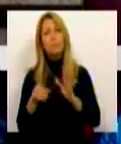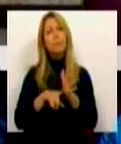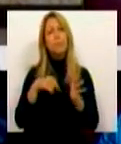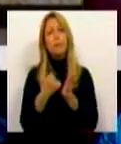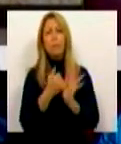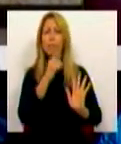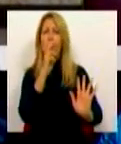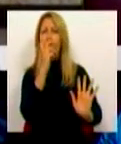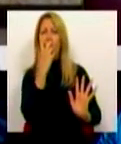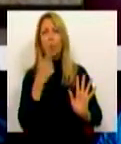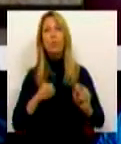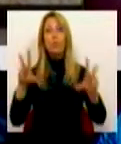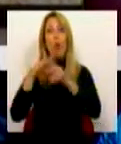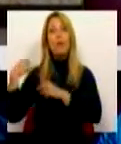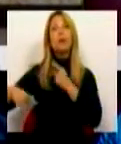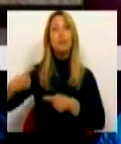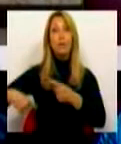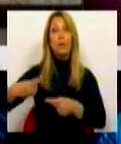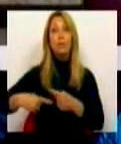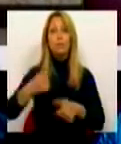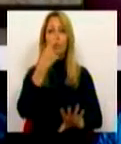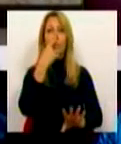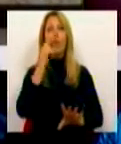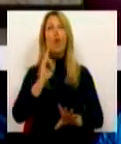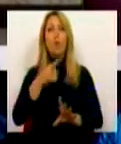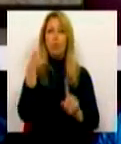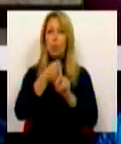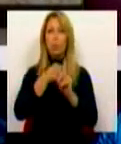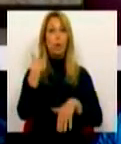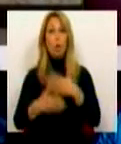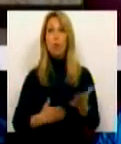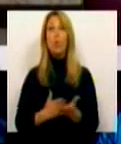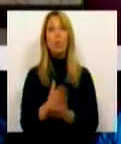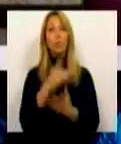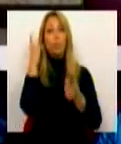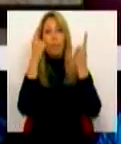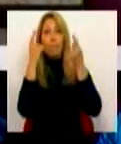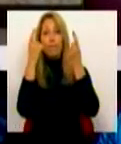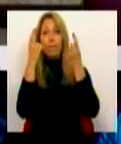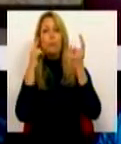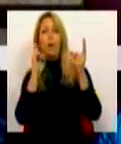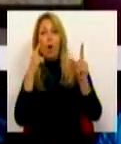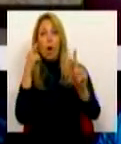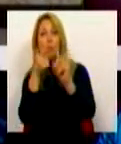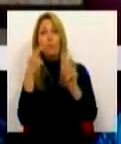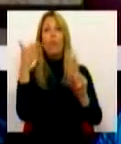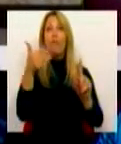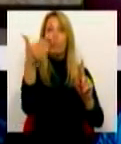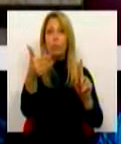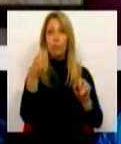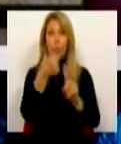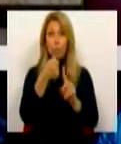gerações, preferiu continuar a lutar e a pensar no futuro. Lutou até ao